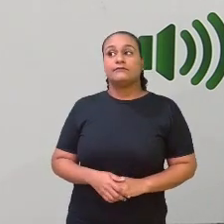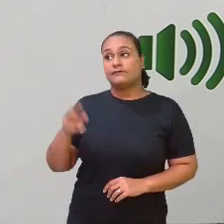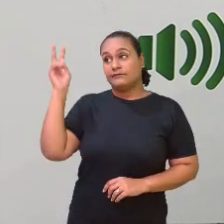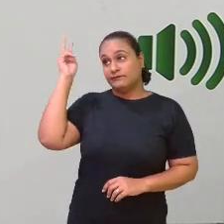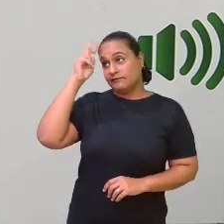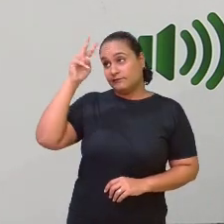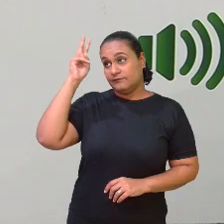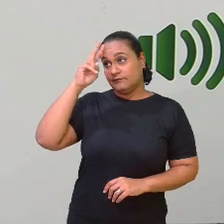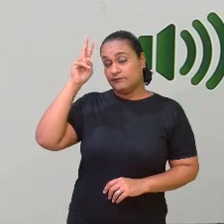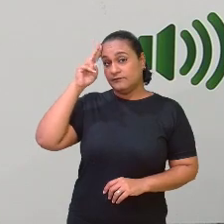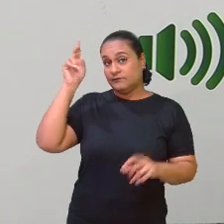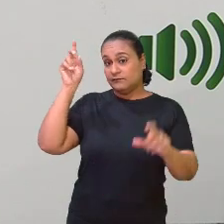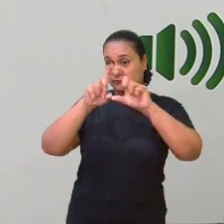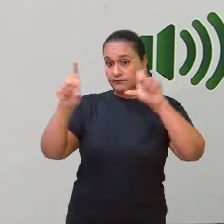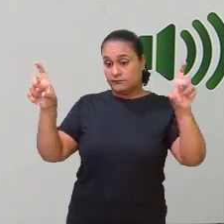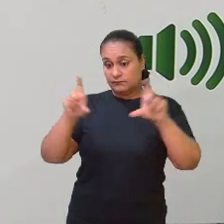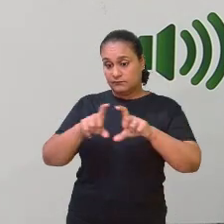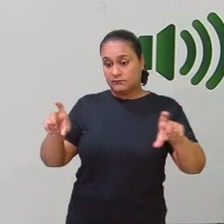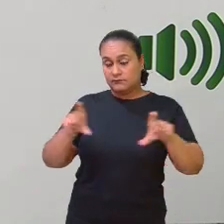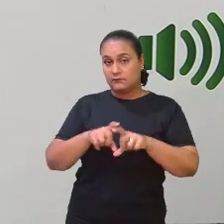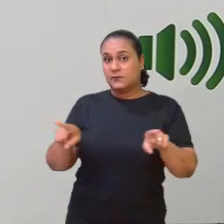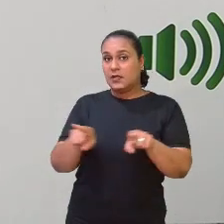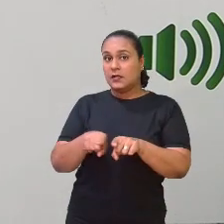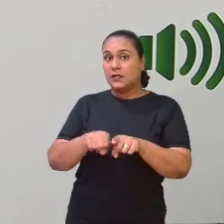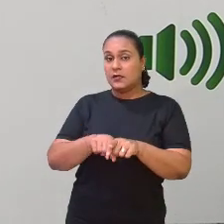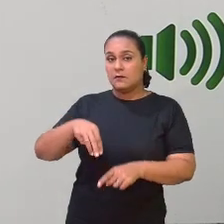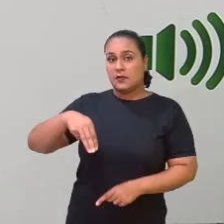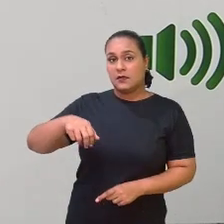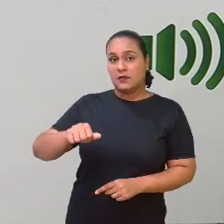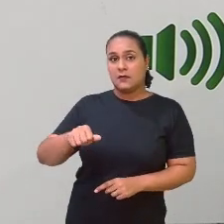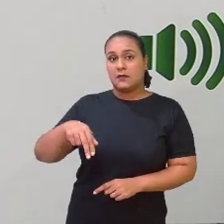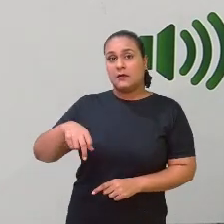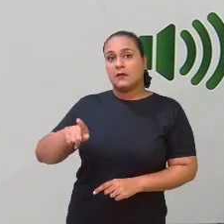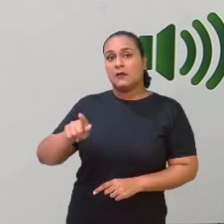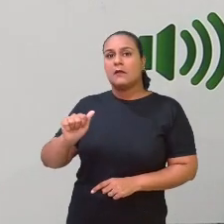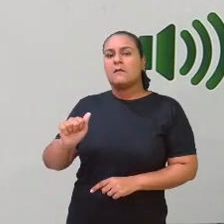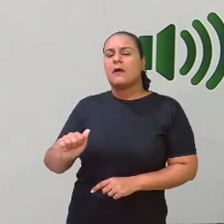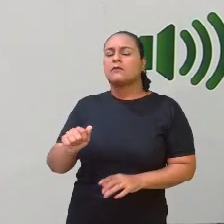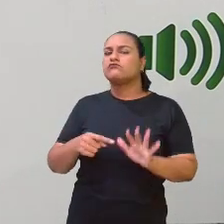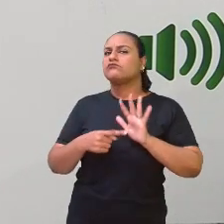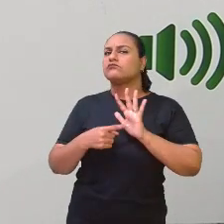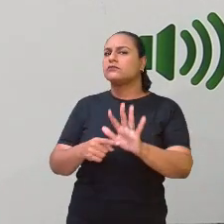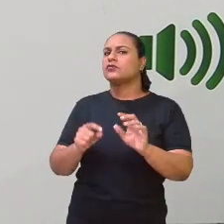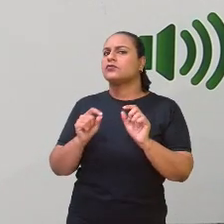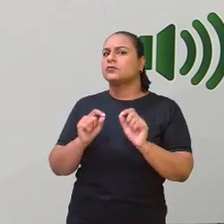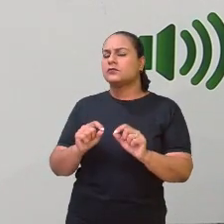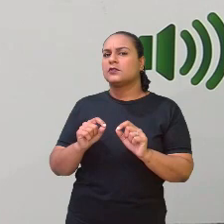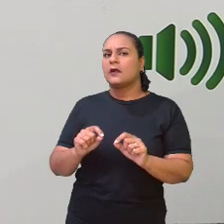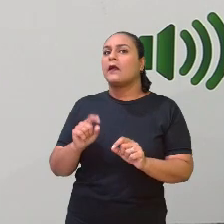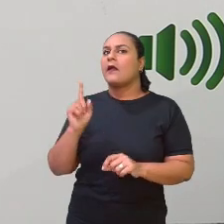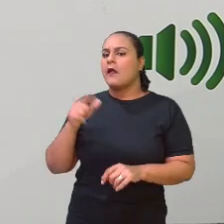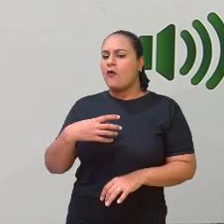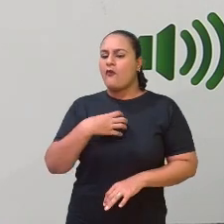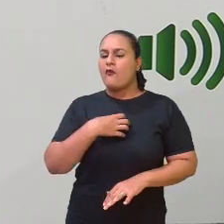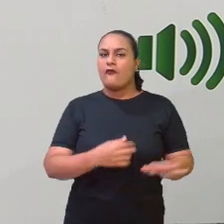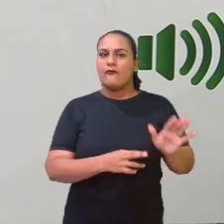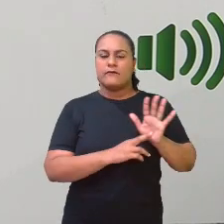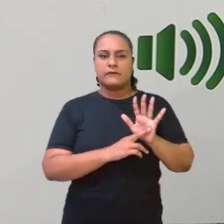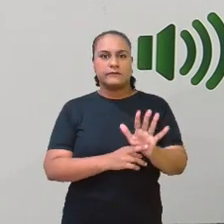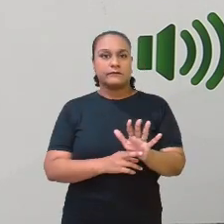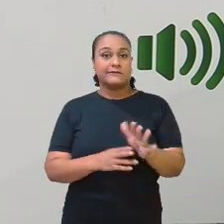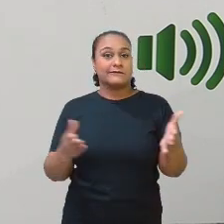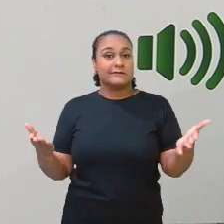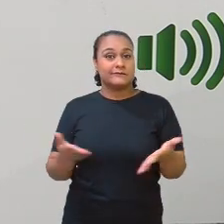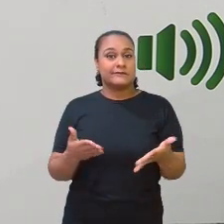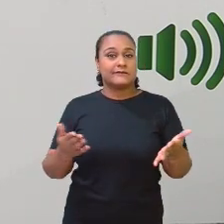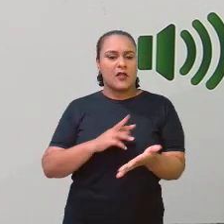Histórias em quadrinhos e o mangá. Eu trouxe aí para vocês, porque isso é uma forma também de representação. Hoje em dia nós